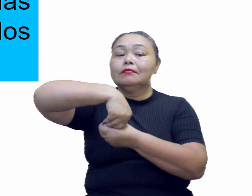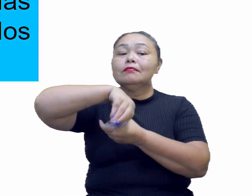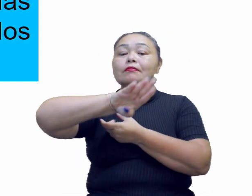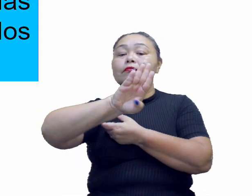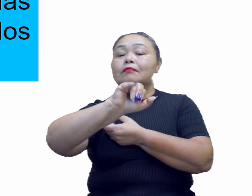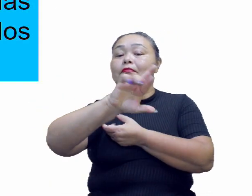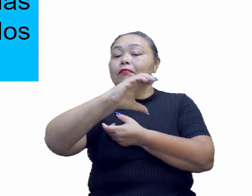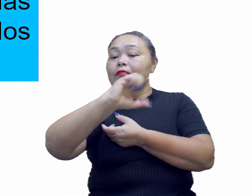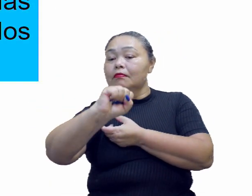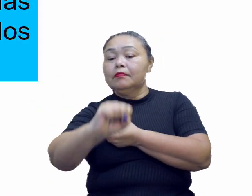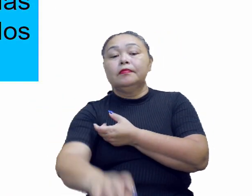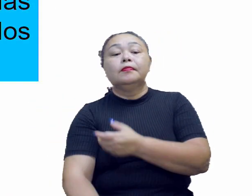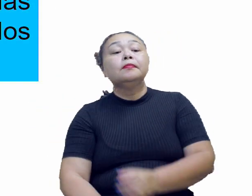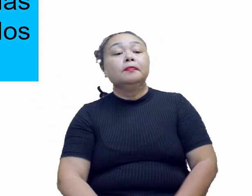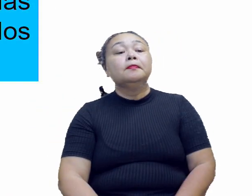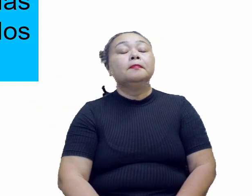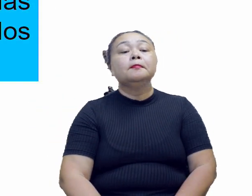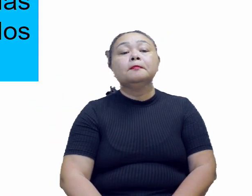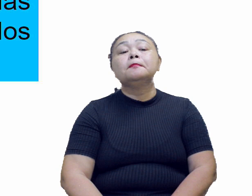BRICS.